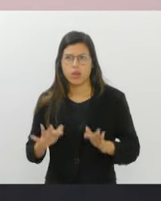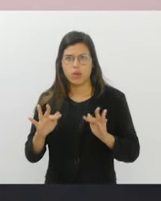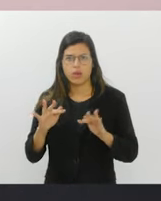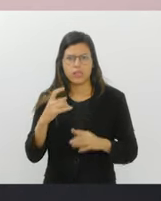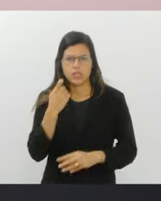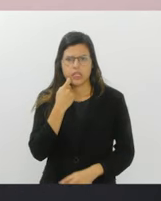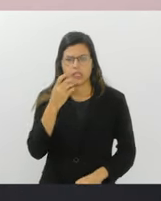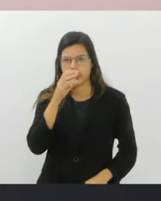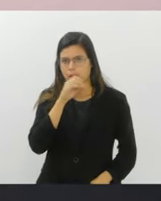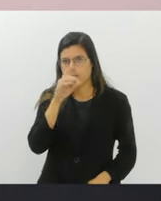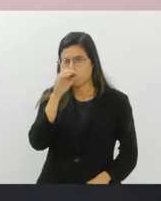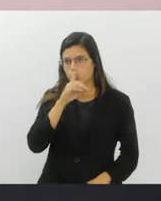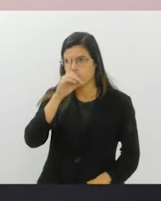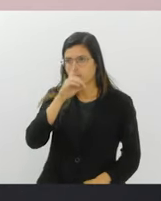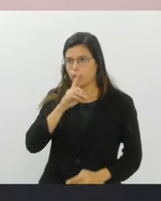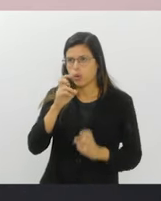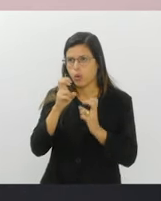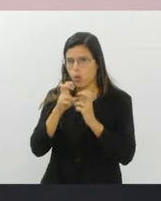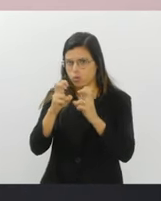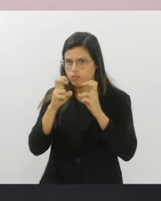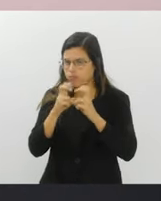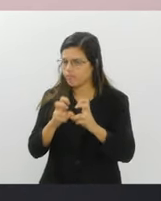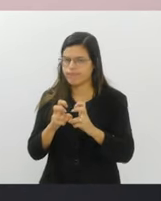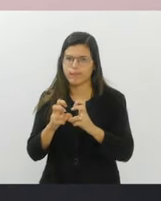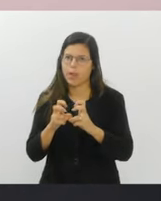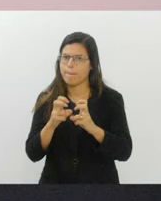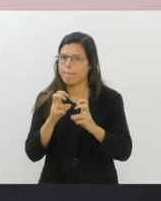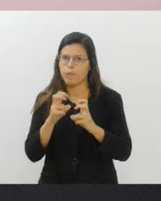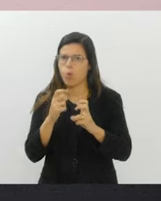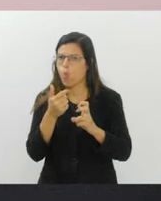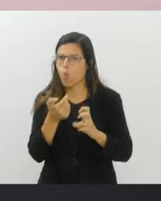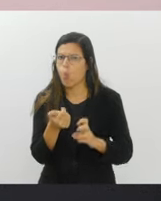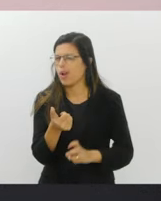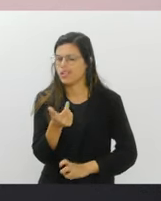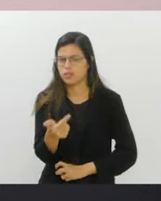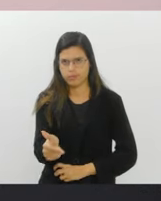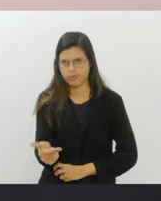semana, o trem opera muito mal, ou seja, praticamente não tem viagens.